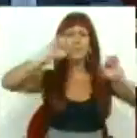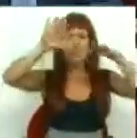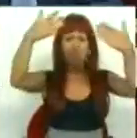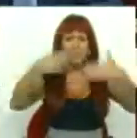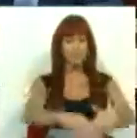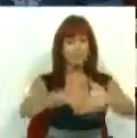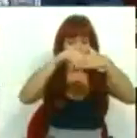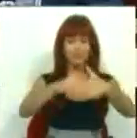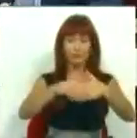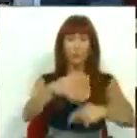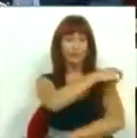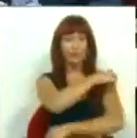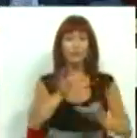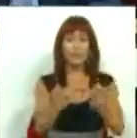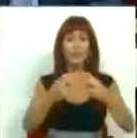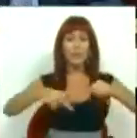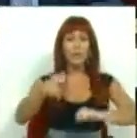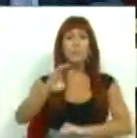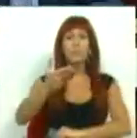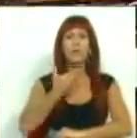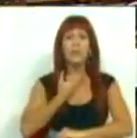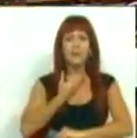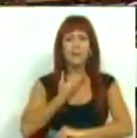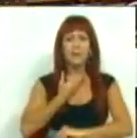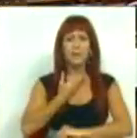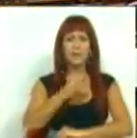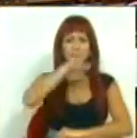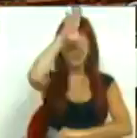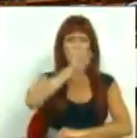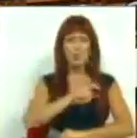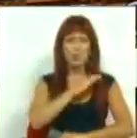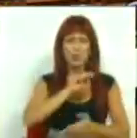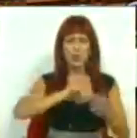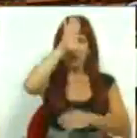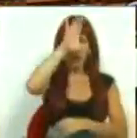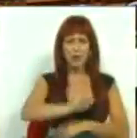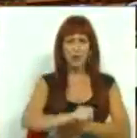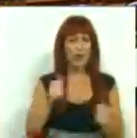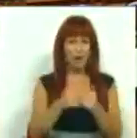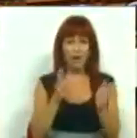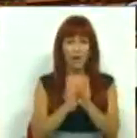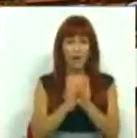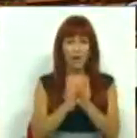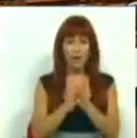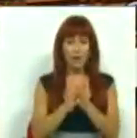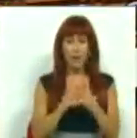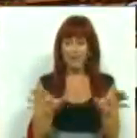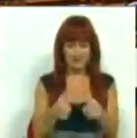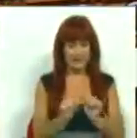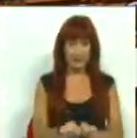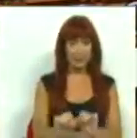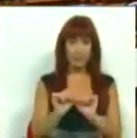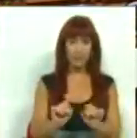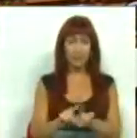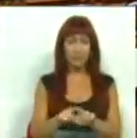Em primeiro lugar, de cumprimentar, em nome do Grupo Parlamentar do PSD, o Sr. Ministro, o Sr. Secretário de Estado, toda a vossa